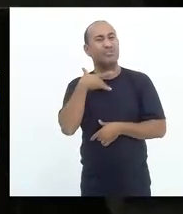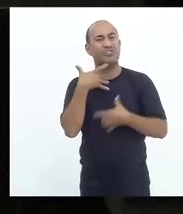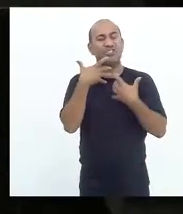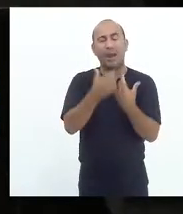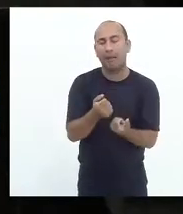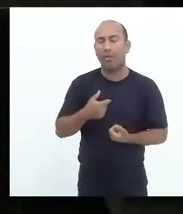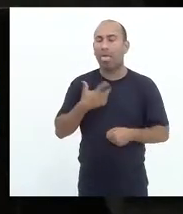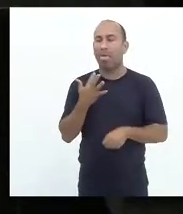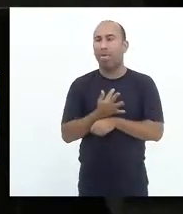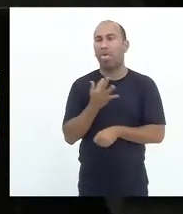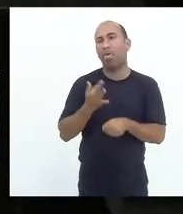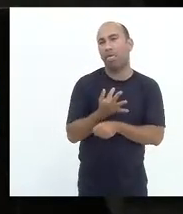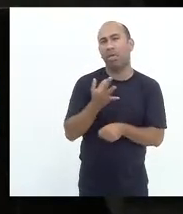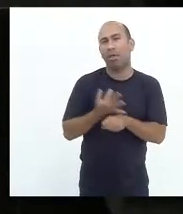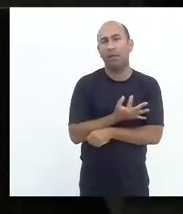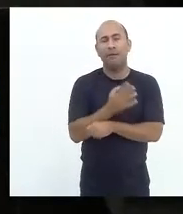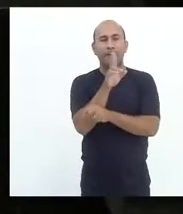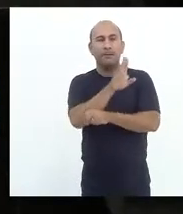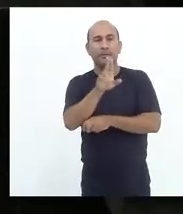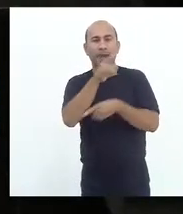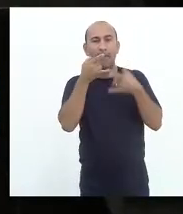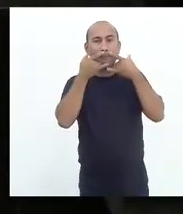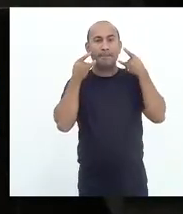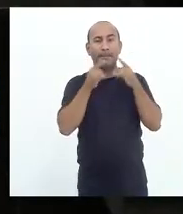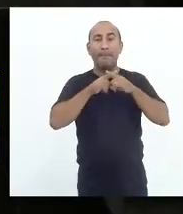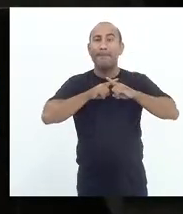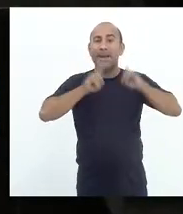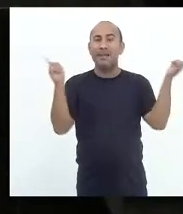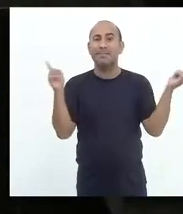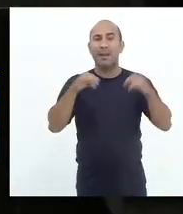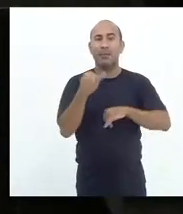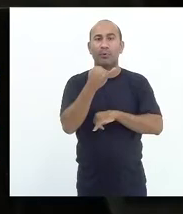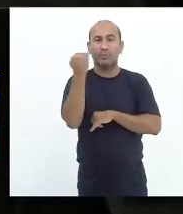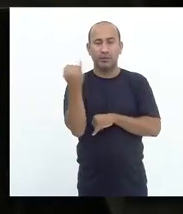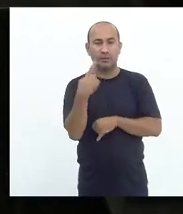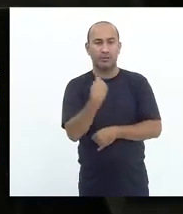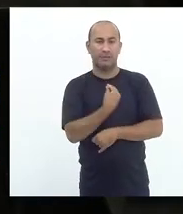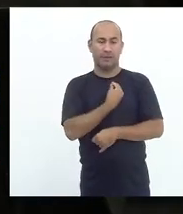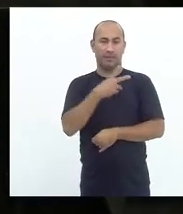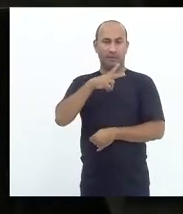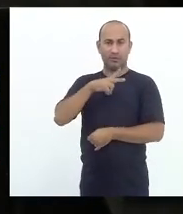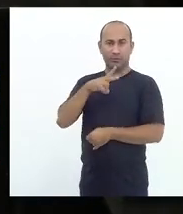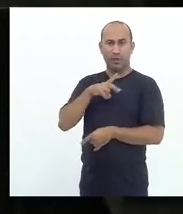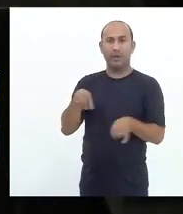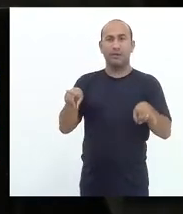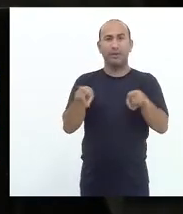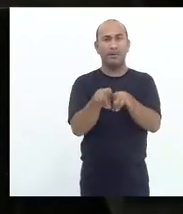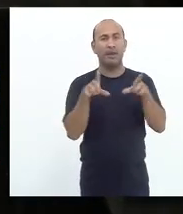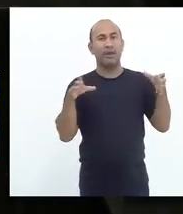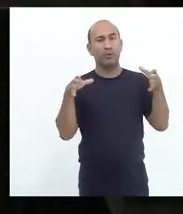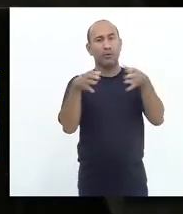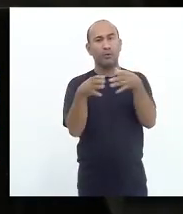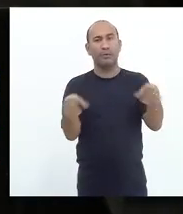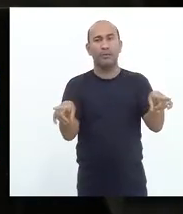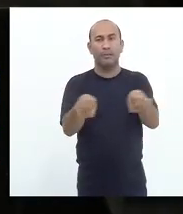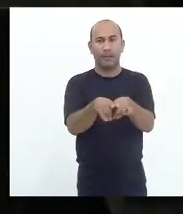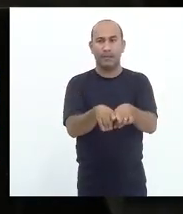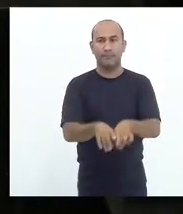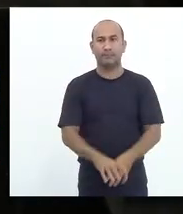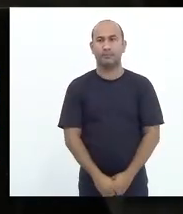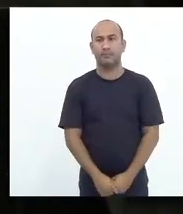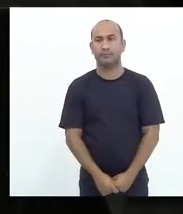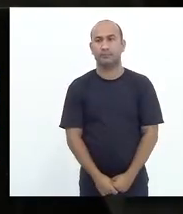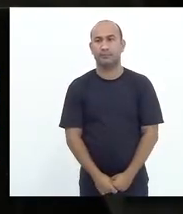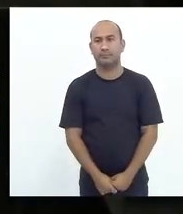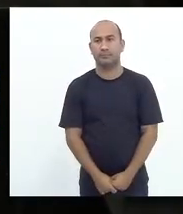aguenta mais usar máscara, né? Mas ele é fundamental para a nossa preservação individual e para a proteção coletiva. Enfermeira Rejane, por favor.